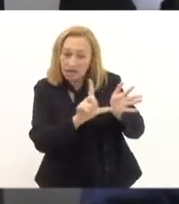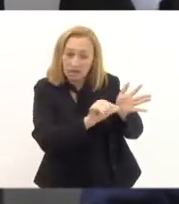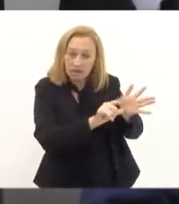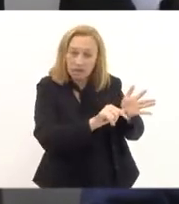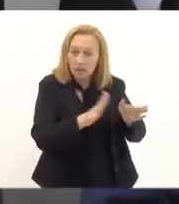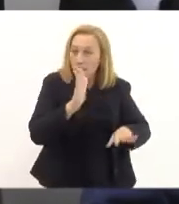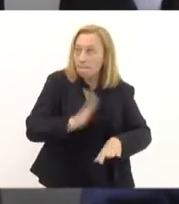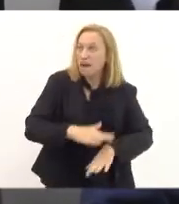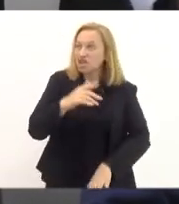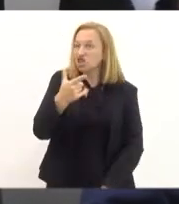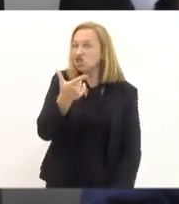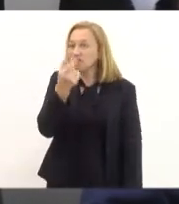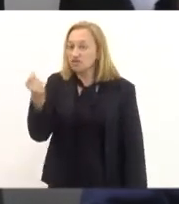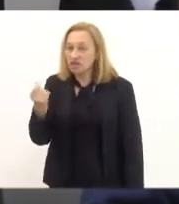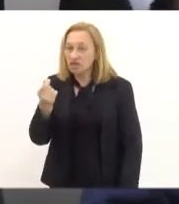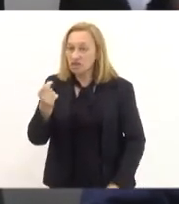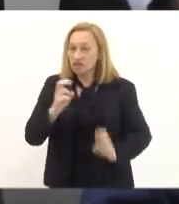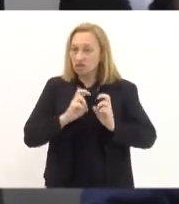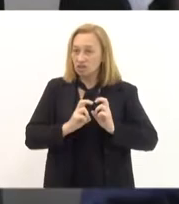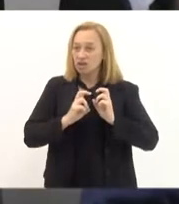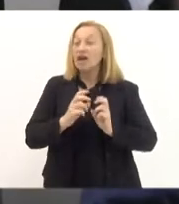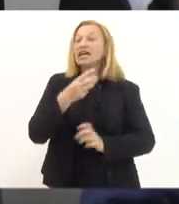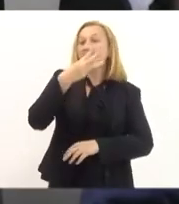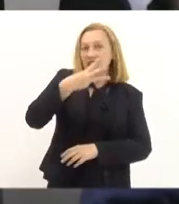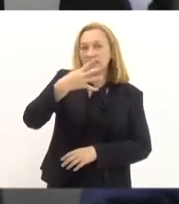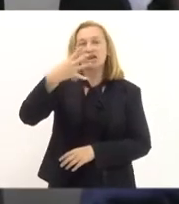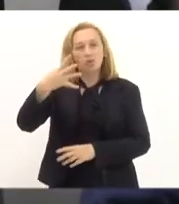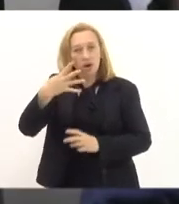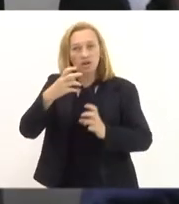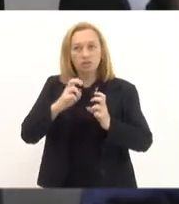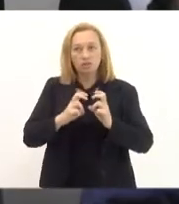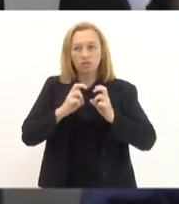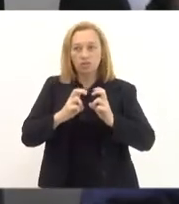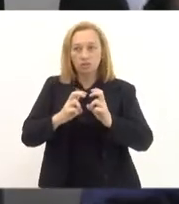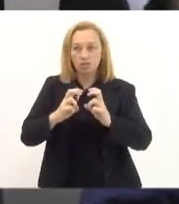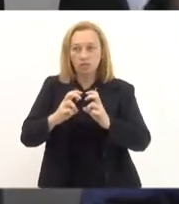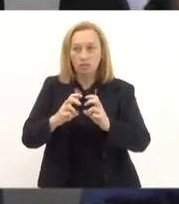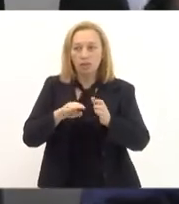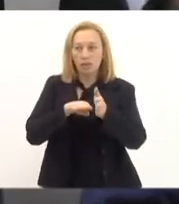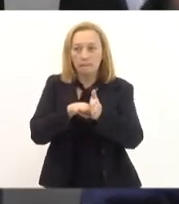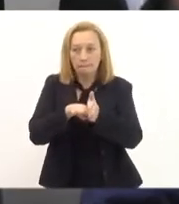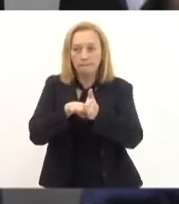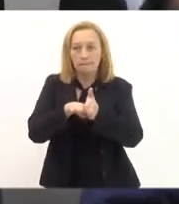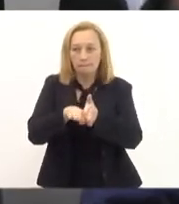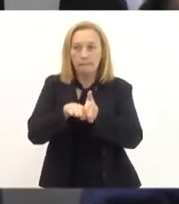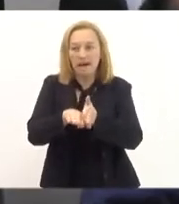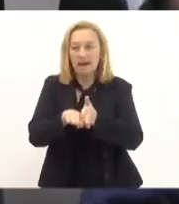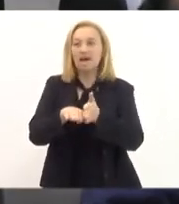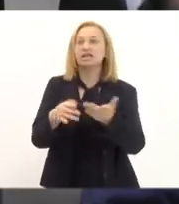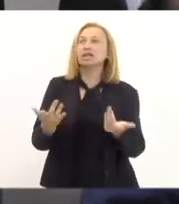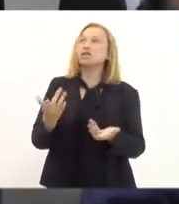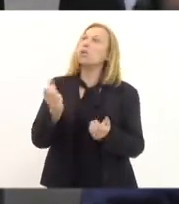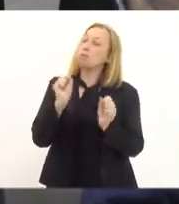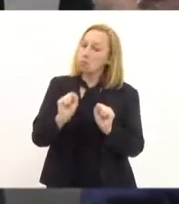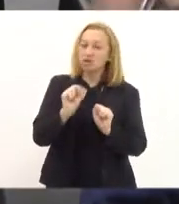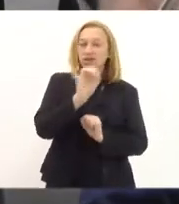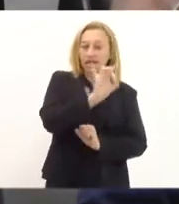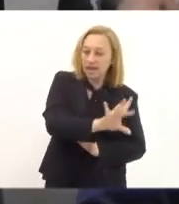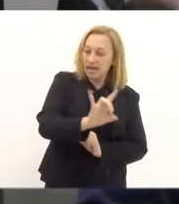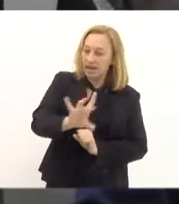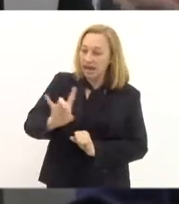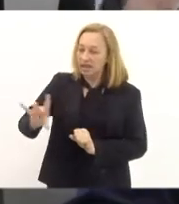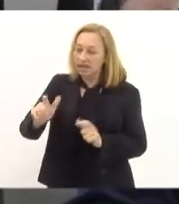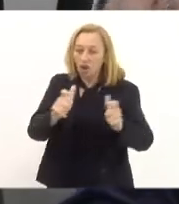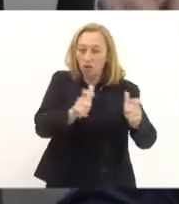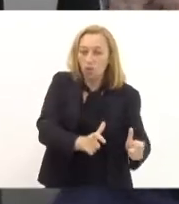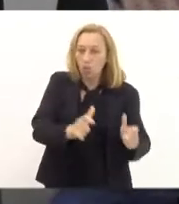são mais de 20 estão sobre o as estações 34 Estações Obrigada pela correção então pode ser que em cada Estação